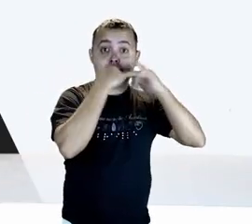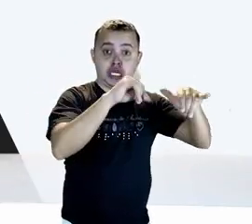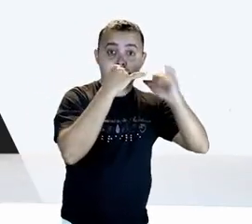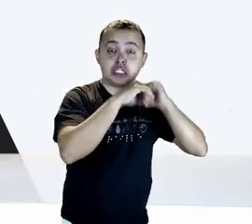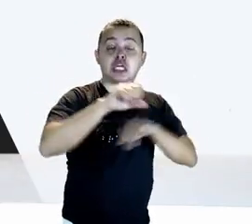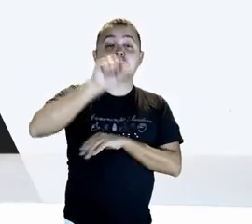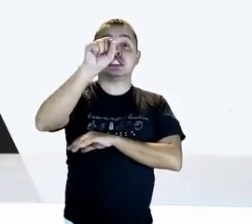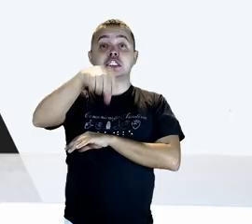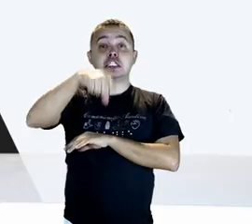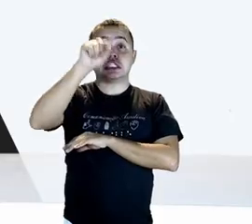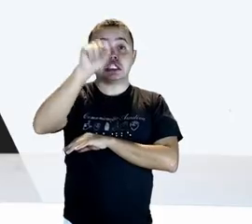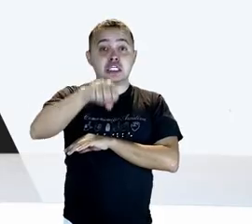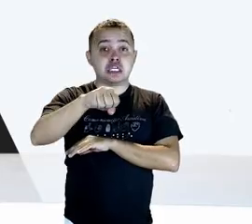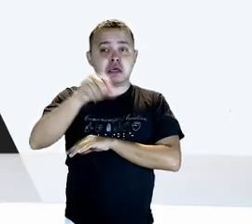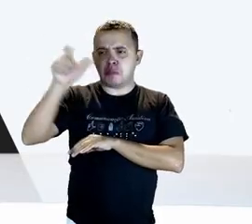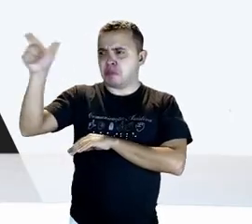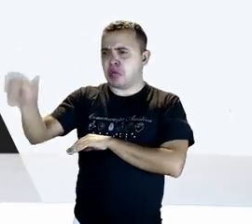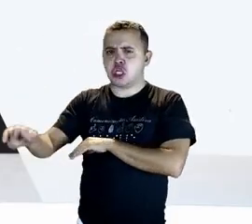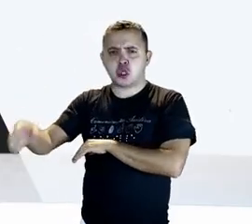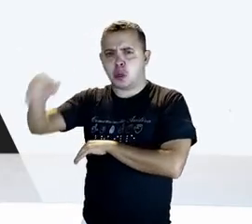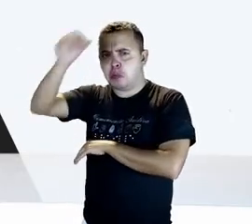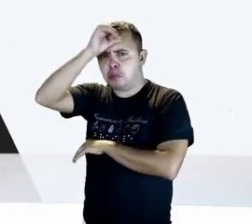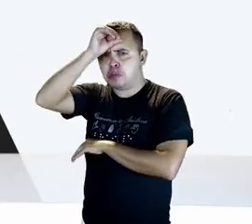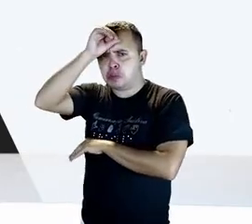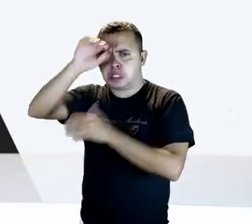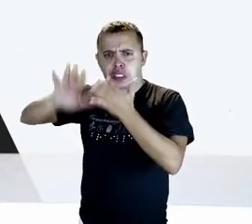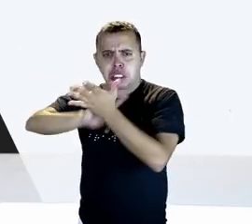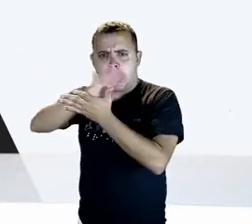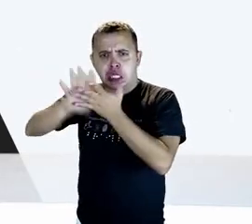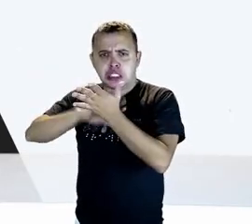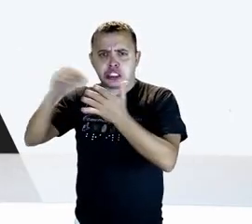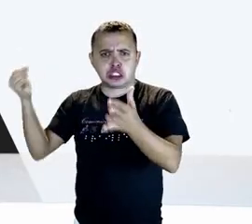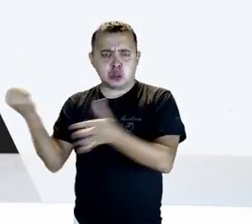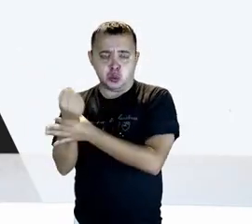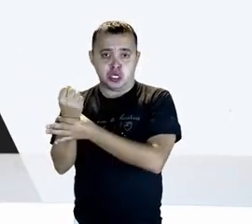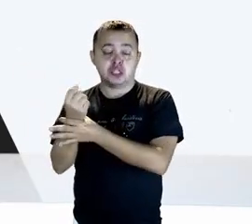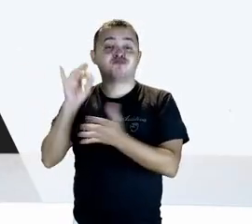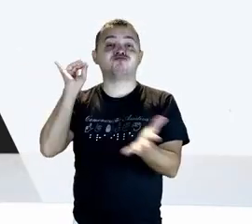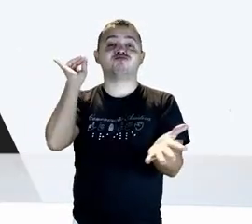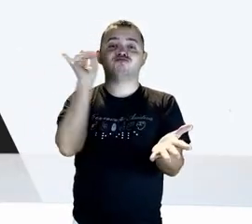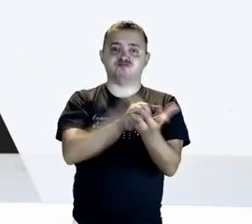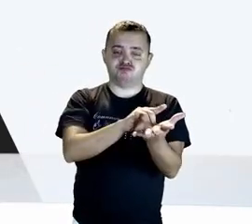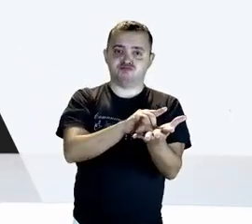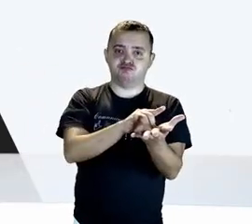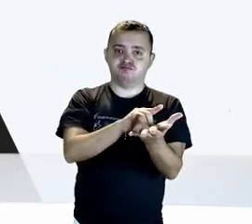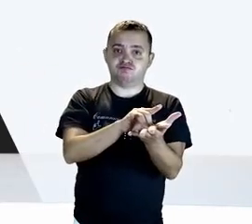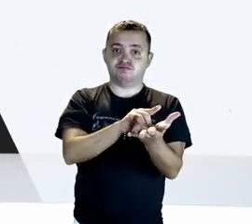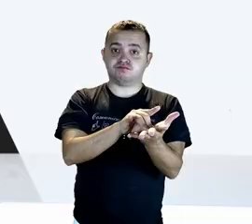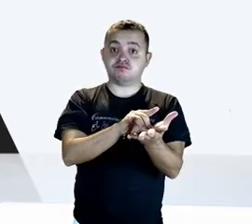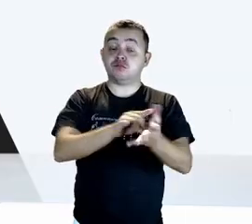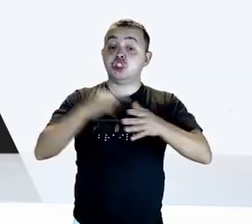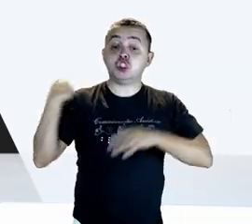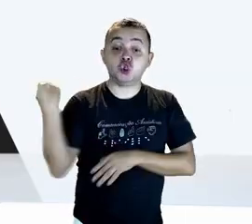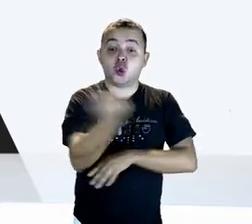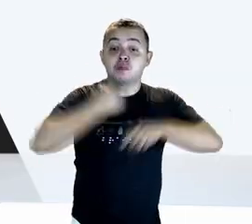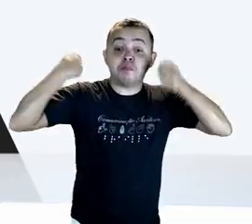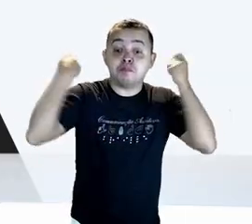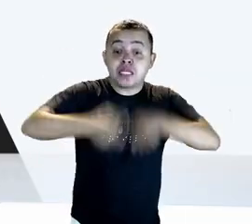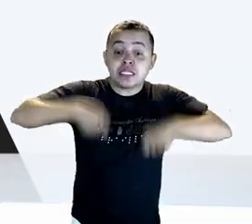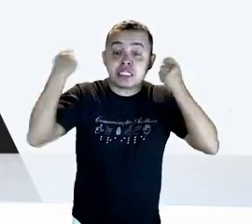para quem não entende, para quem não conhece os procedimentos de segurança. Perfeito?